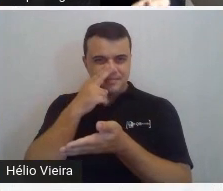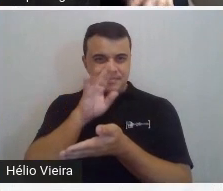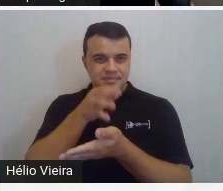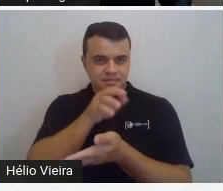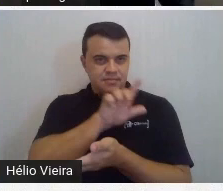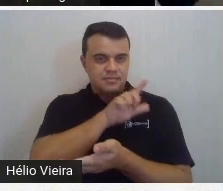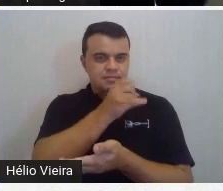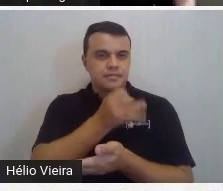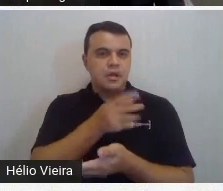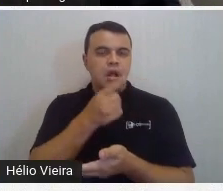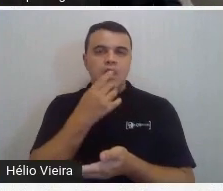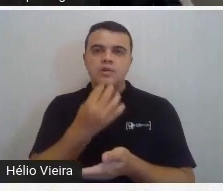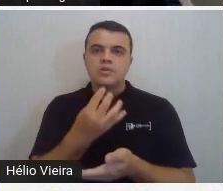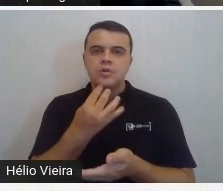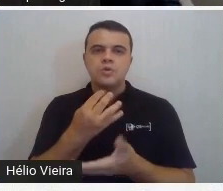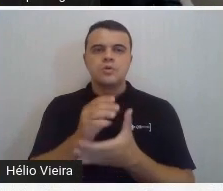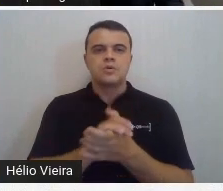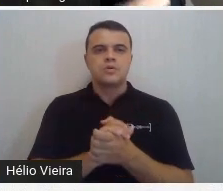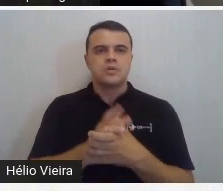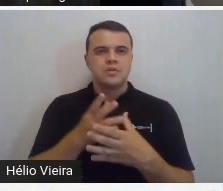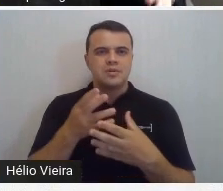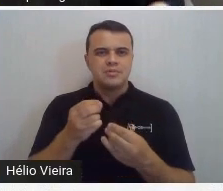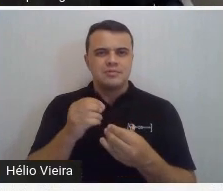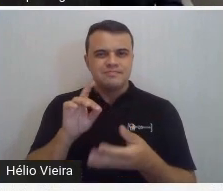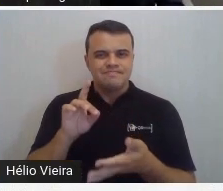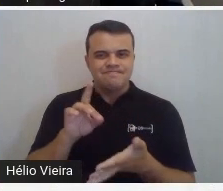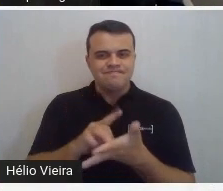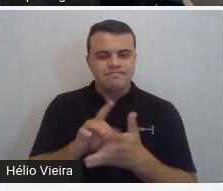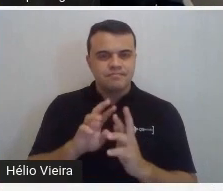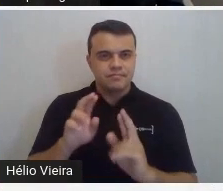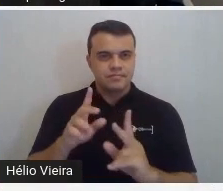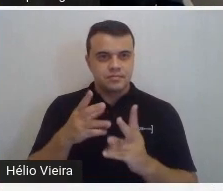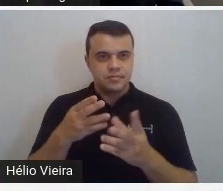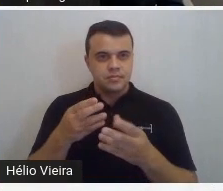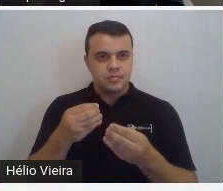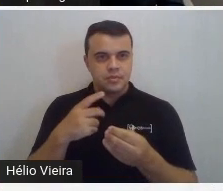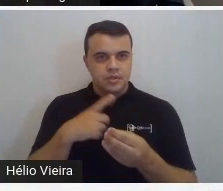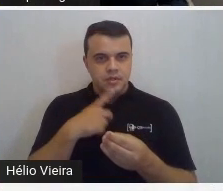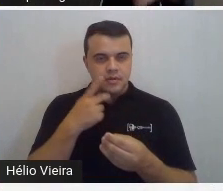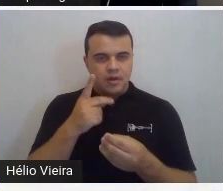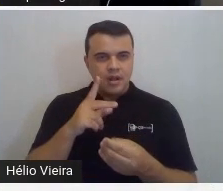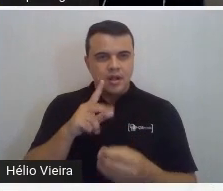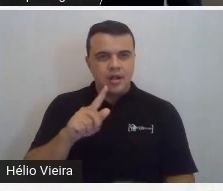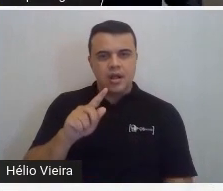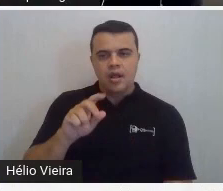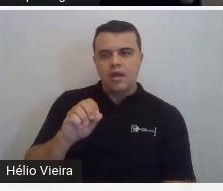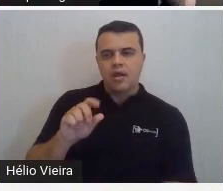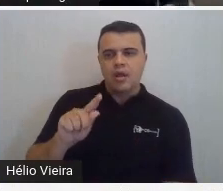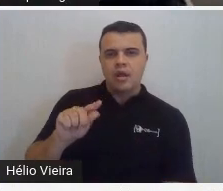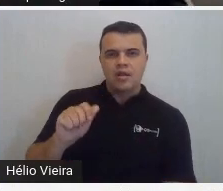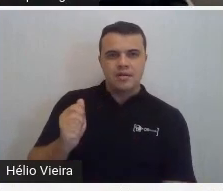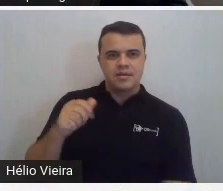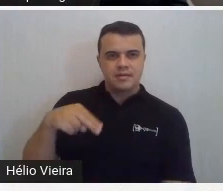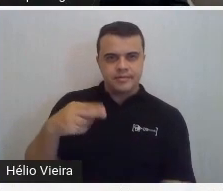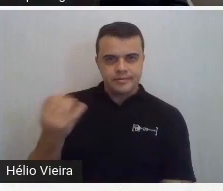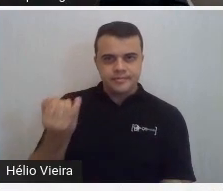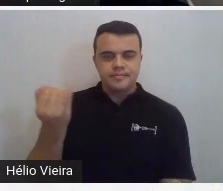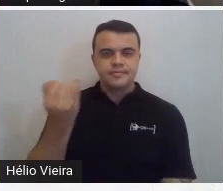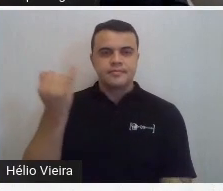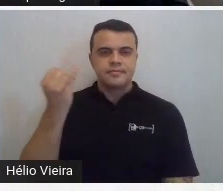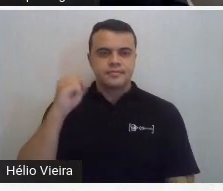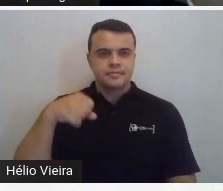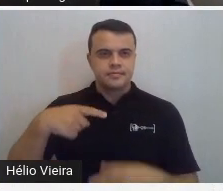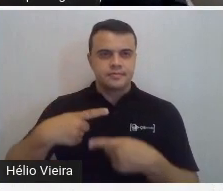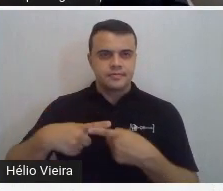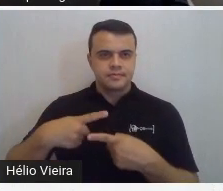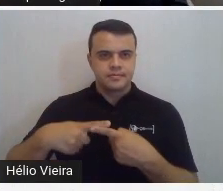e essas cores muito irreais. Então aqui tem uma influência muito forte de Gauguin, né? Como eu disse, vai ser importantíssimo